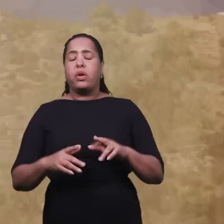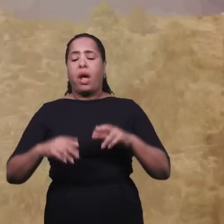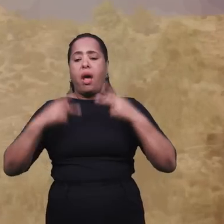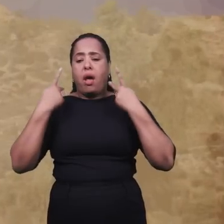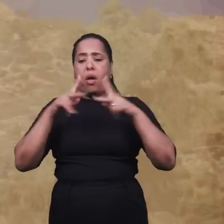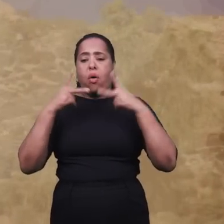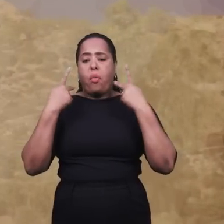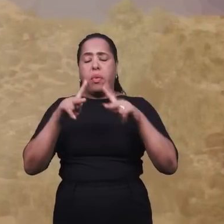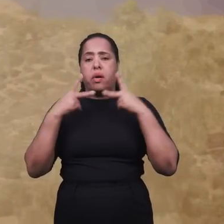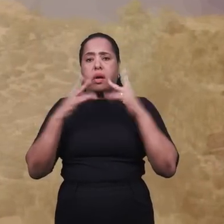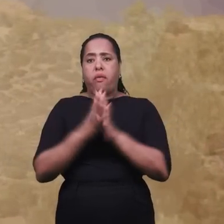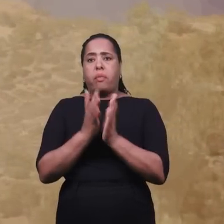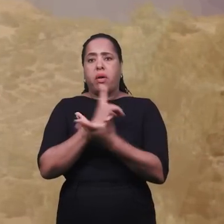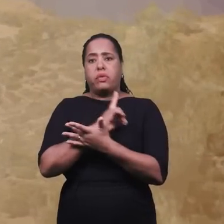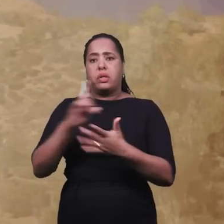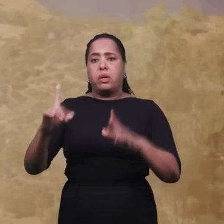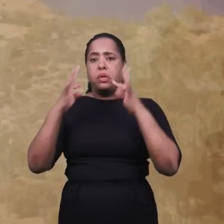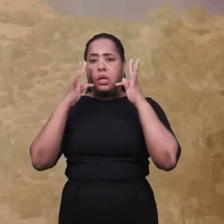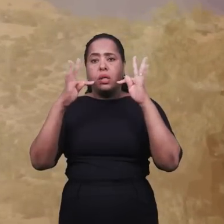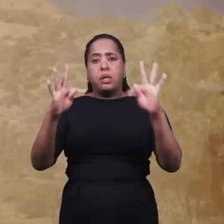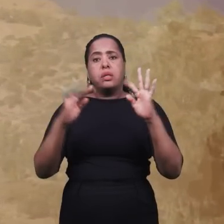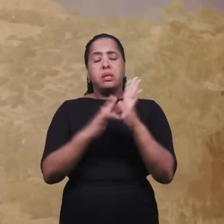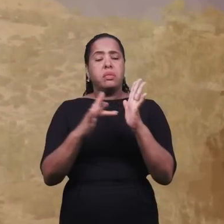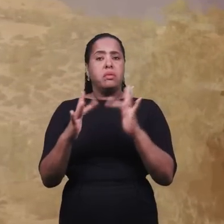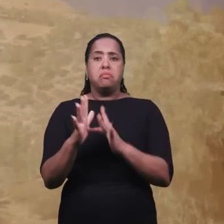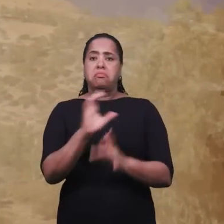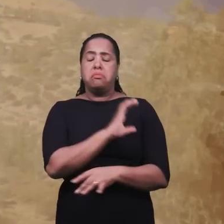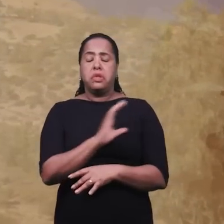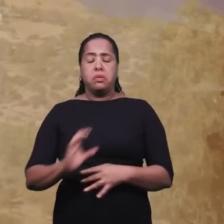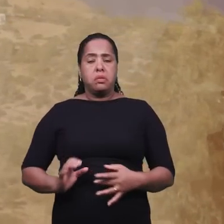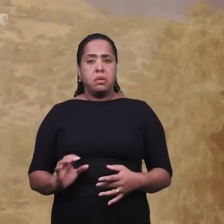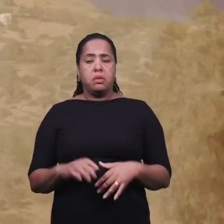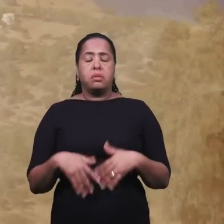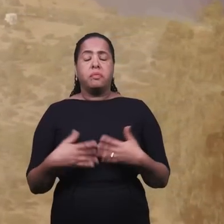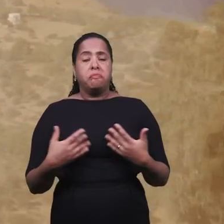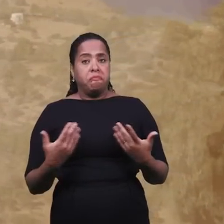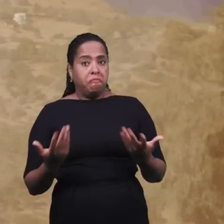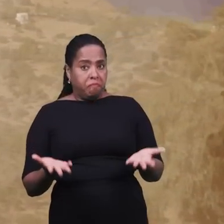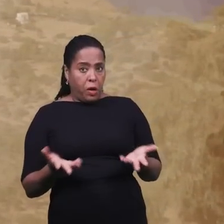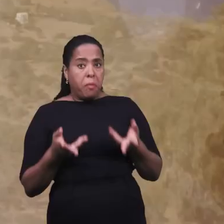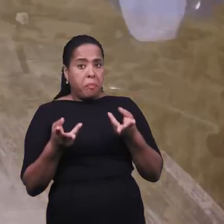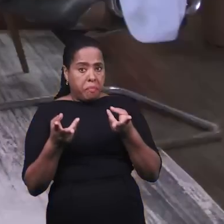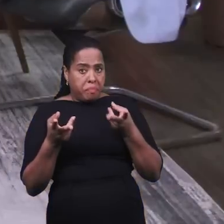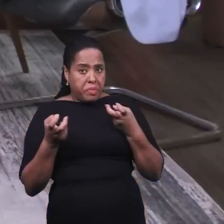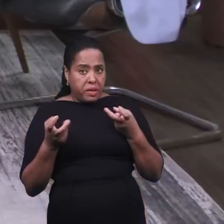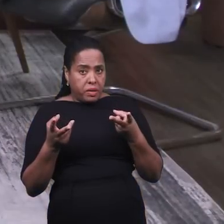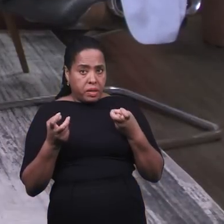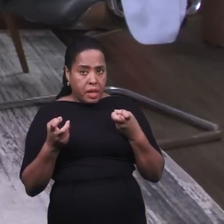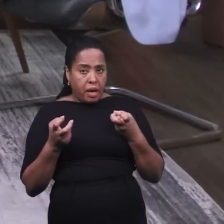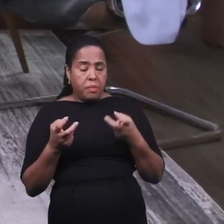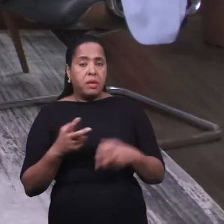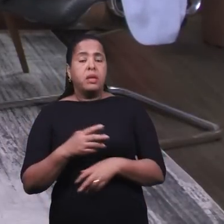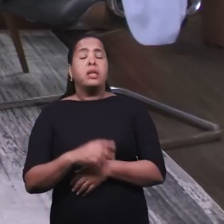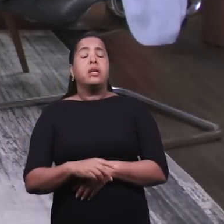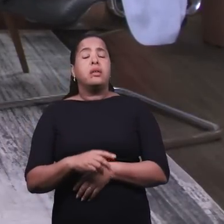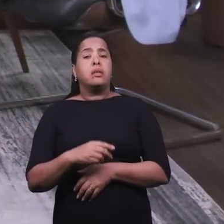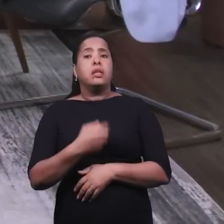por causa da palavra e pelo testemunho de Jesus Cristo. Maravilhoso isso. Mas eu queria fazer uma